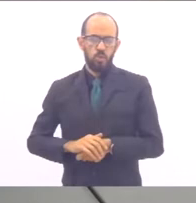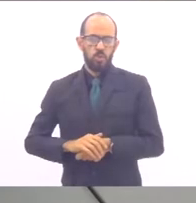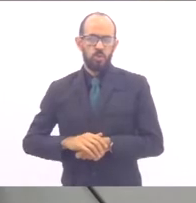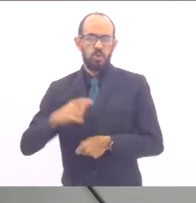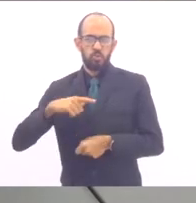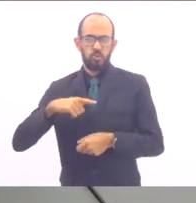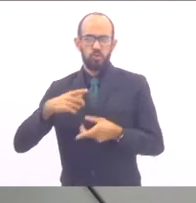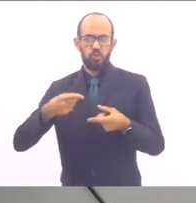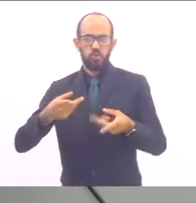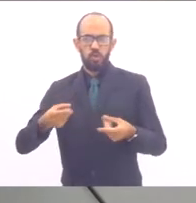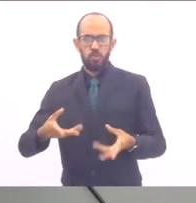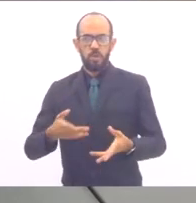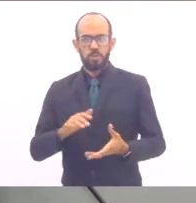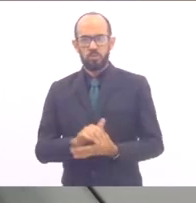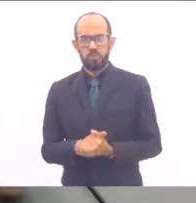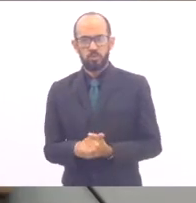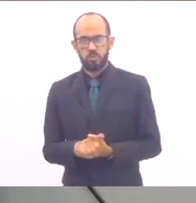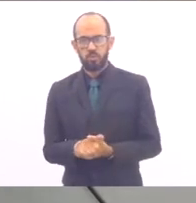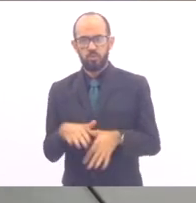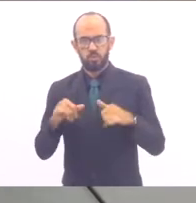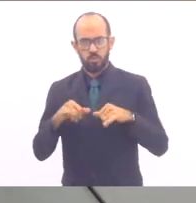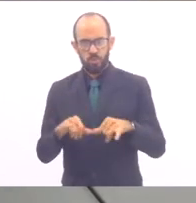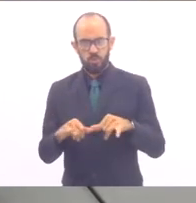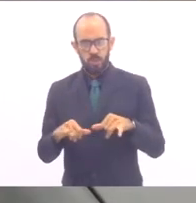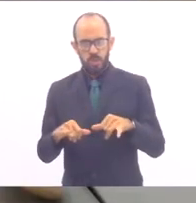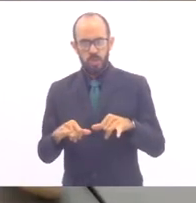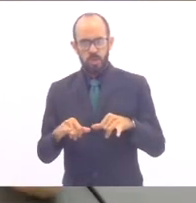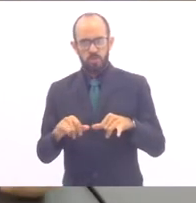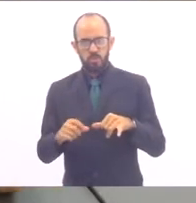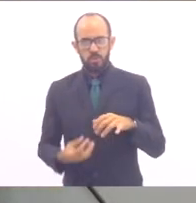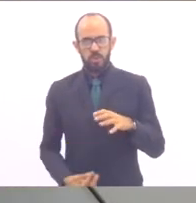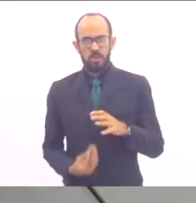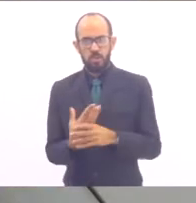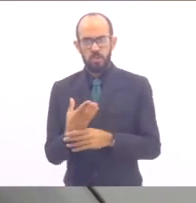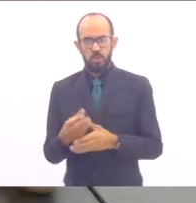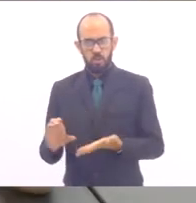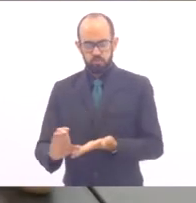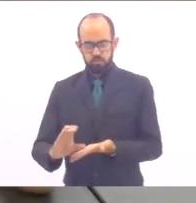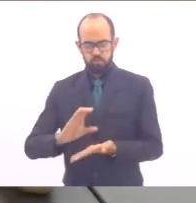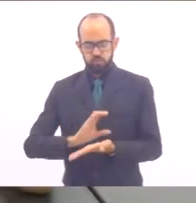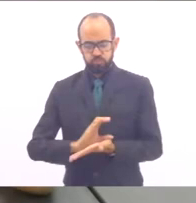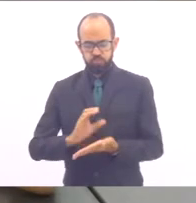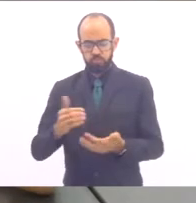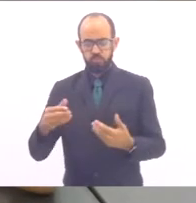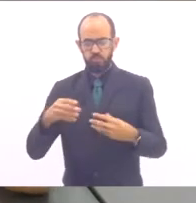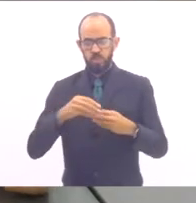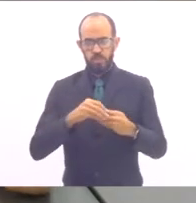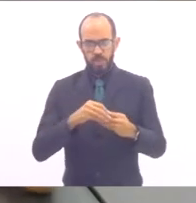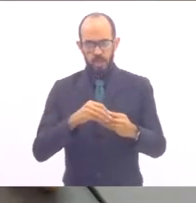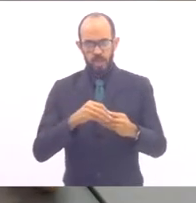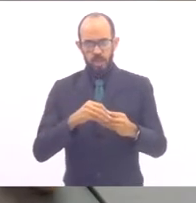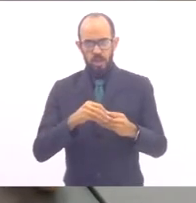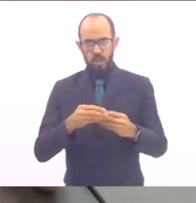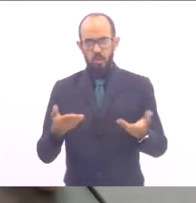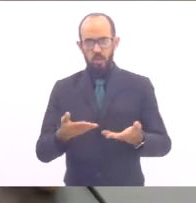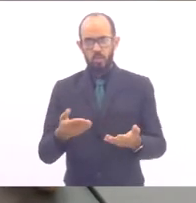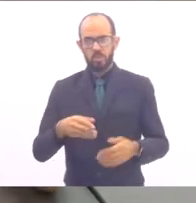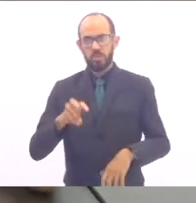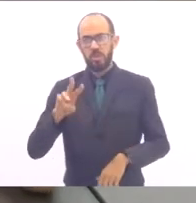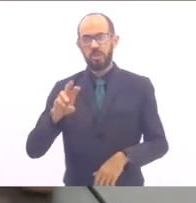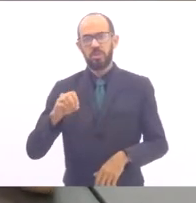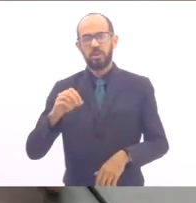comércio, o supermercado ele criou uma receita acessória, que ele fala. Hoje o papelão está